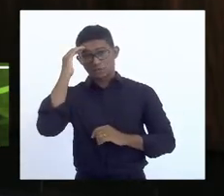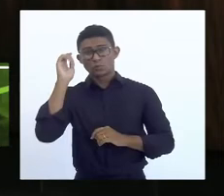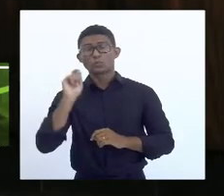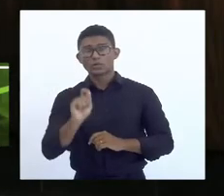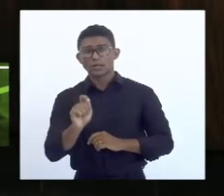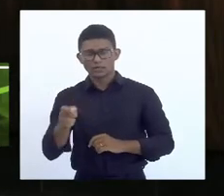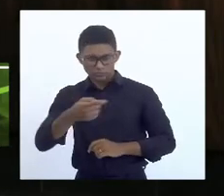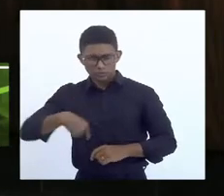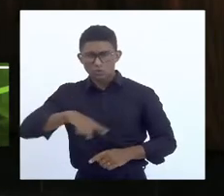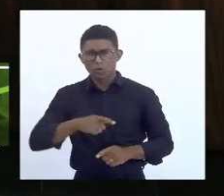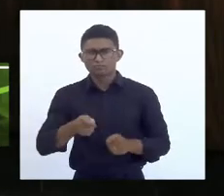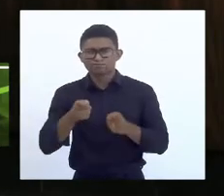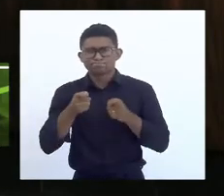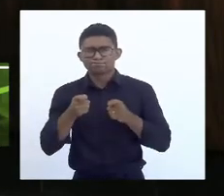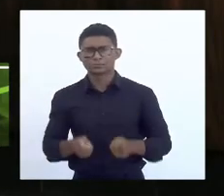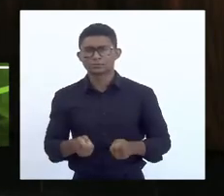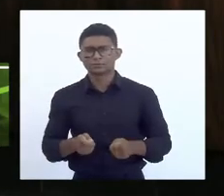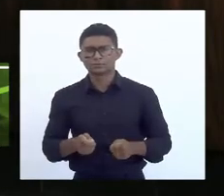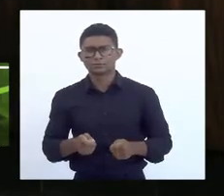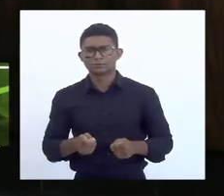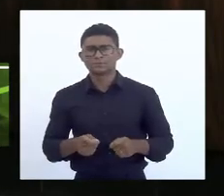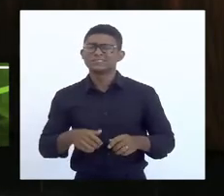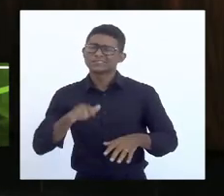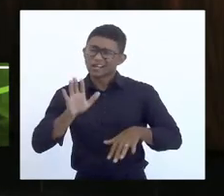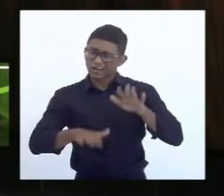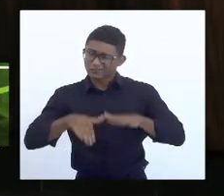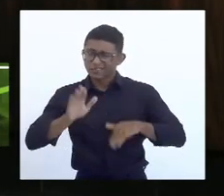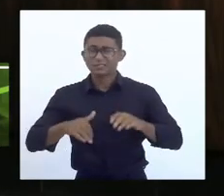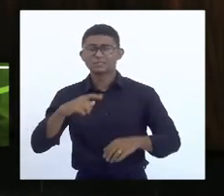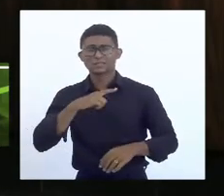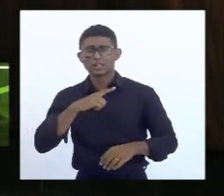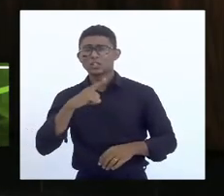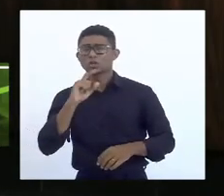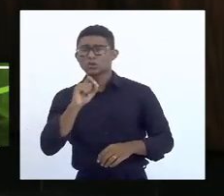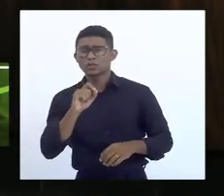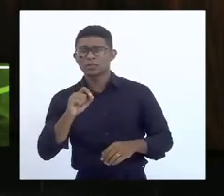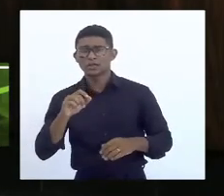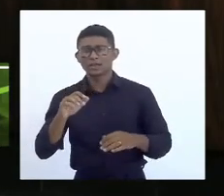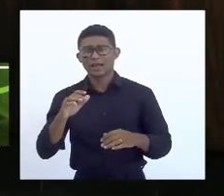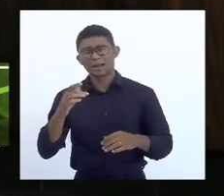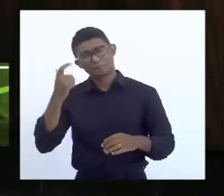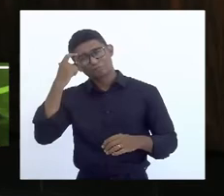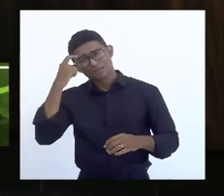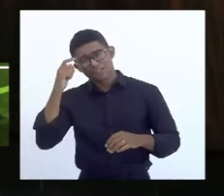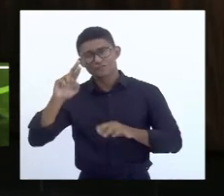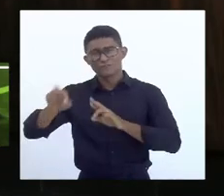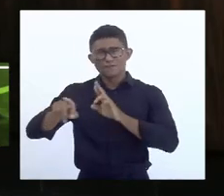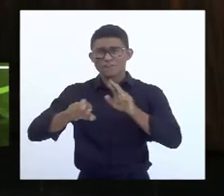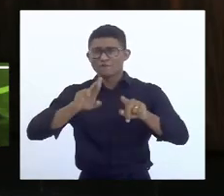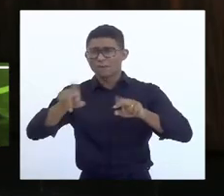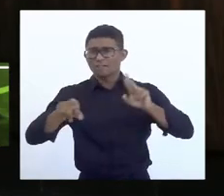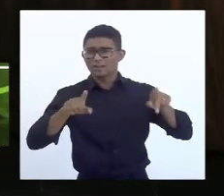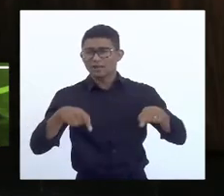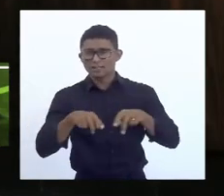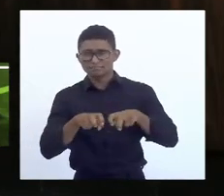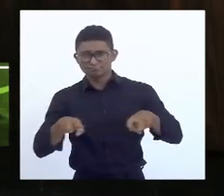legítimo. Temos limites aqui de divergência, isso é evidente. Aqui, eu acho que, né, nessa mesa nem tanto, mas